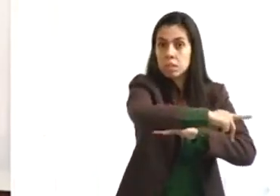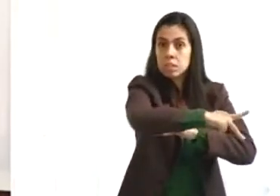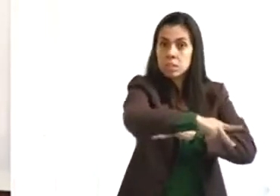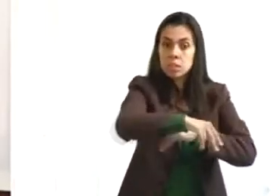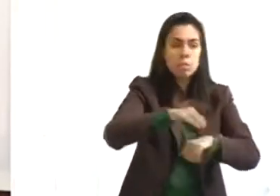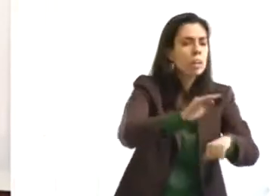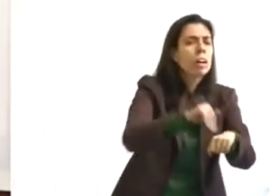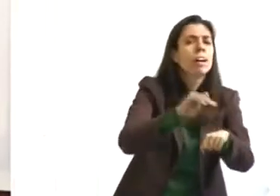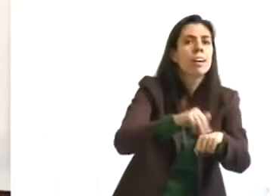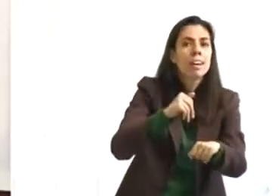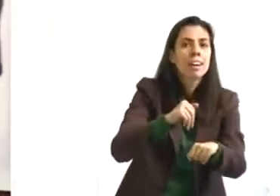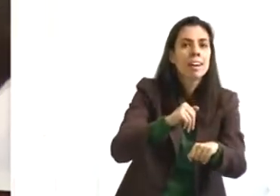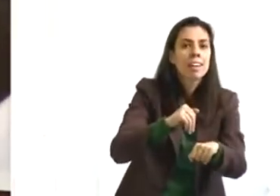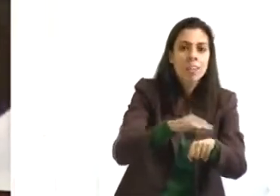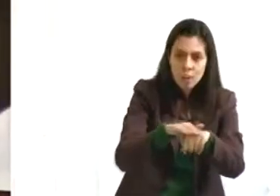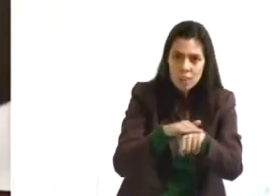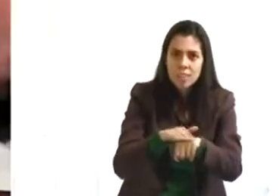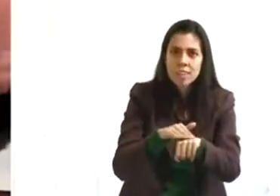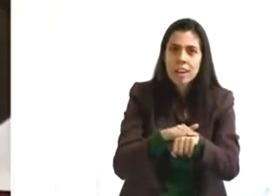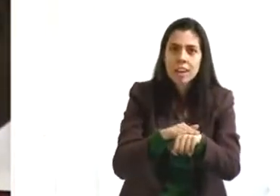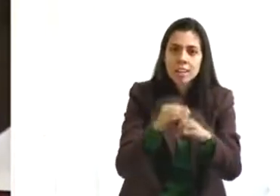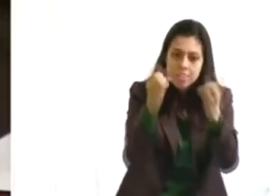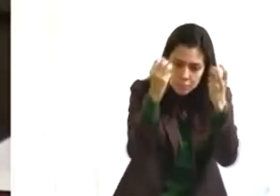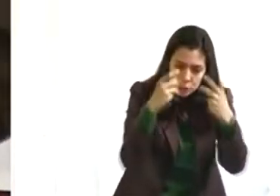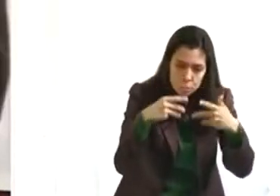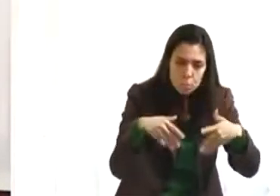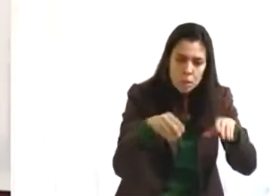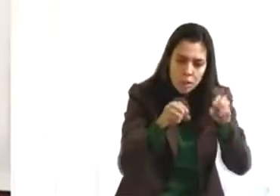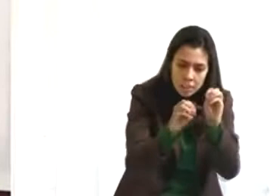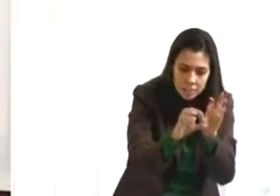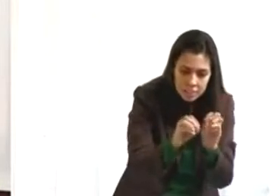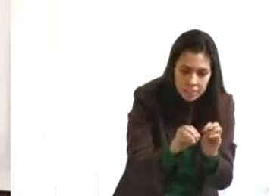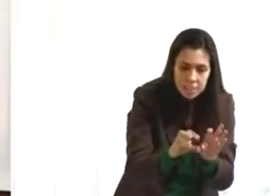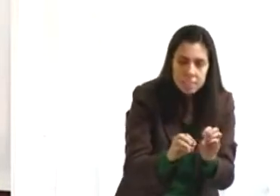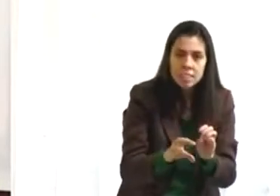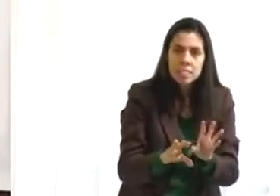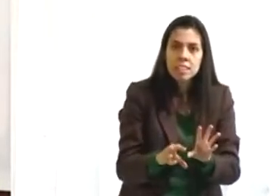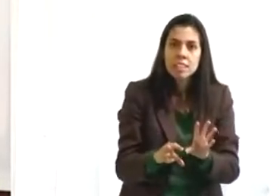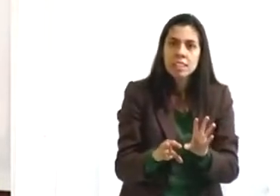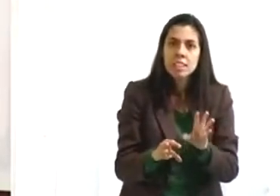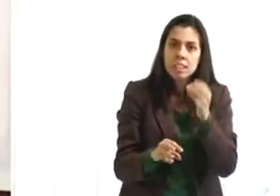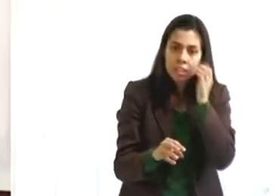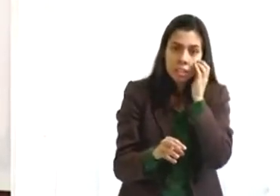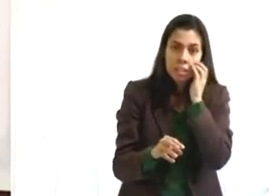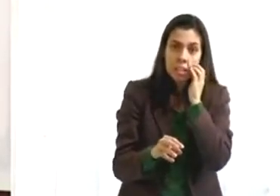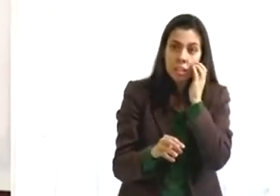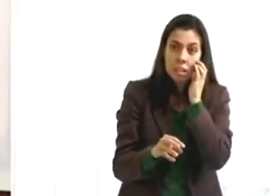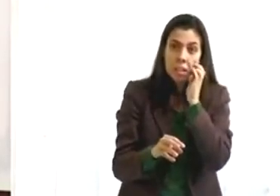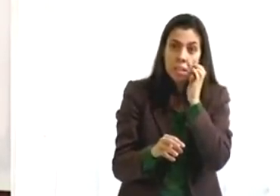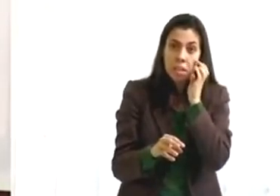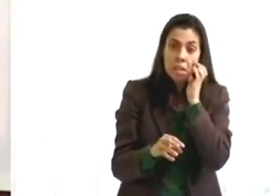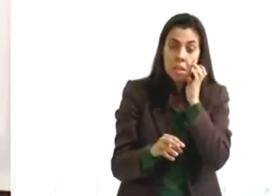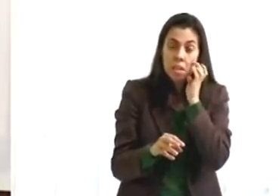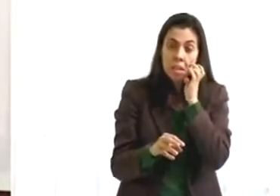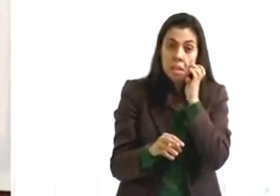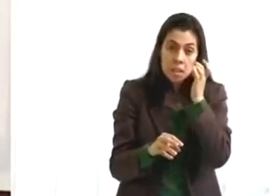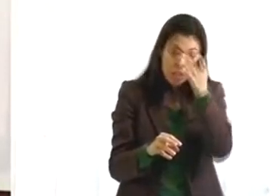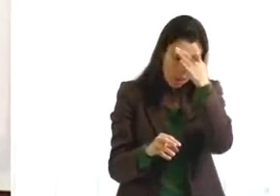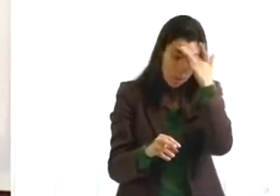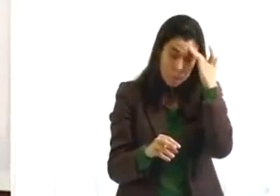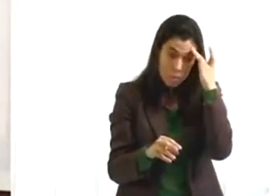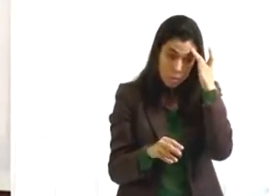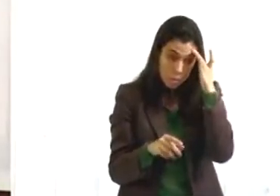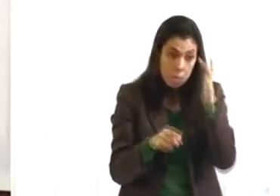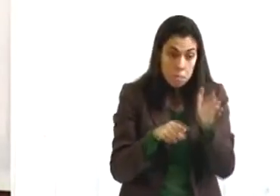jovem. E no final, junto com uma adolescente da igreja, ela pergunta para ele: você gostaria de receber Jesus